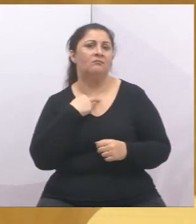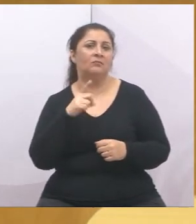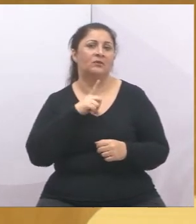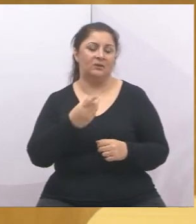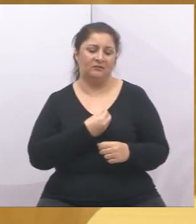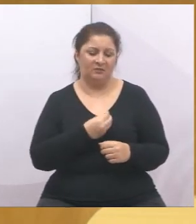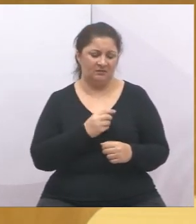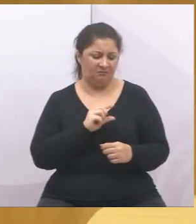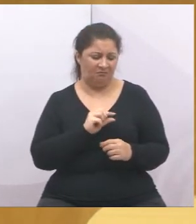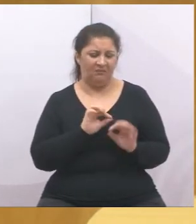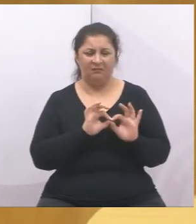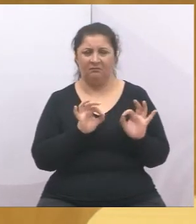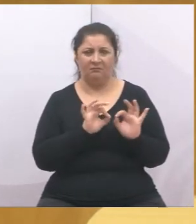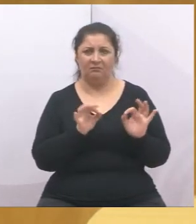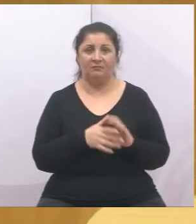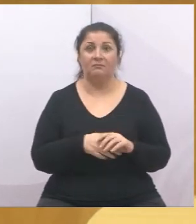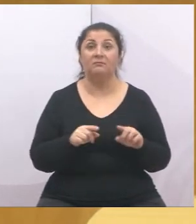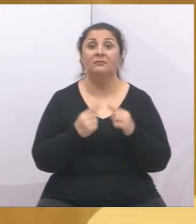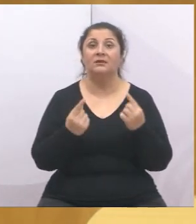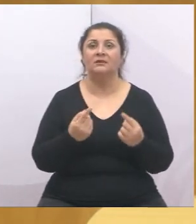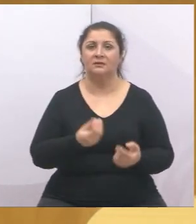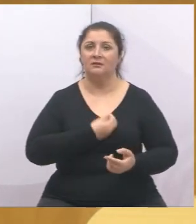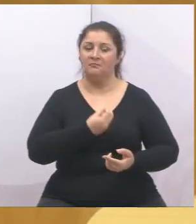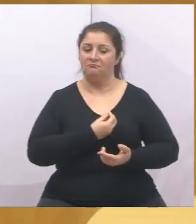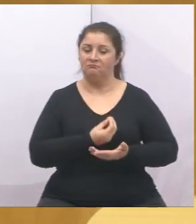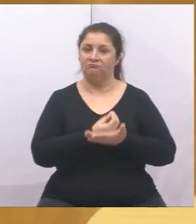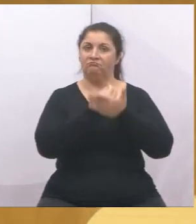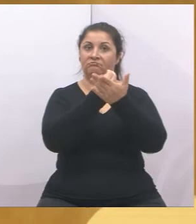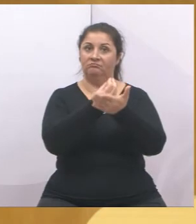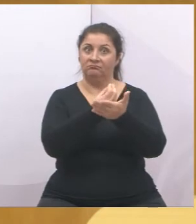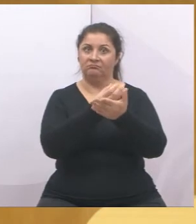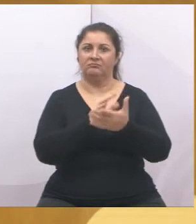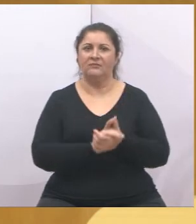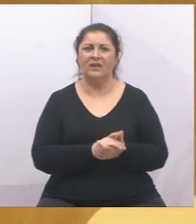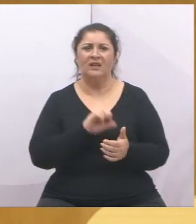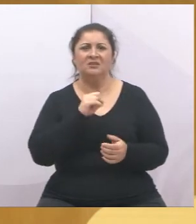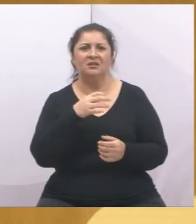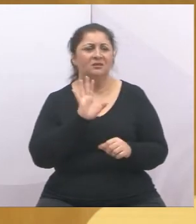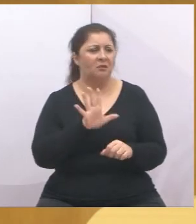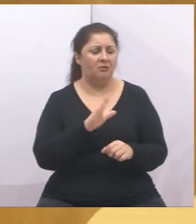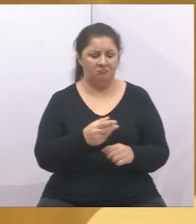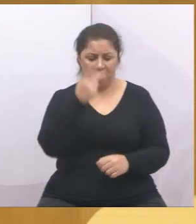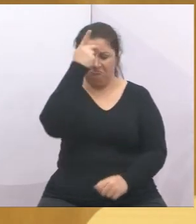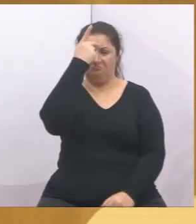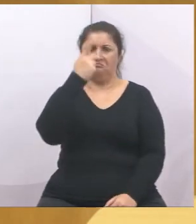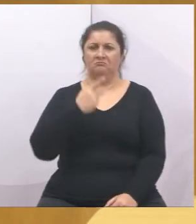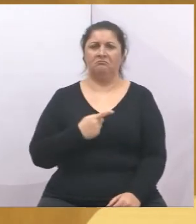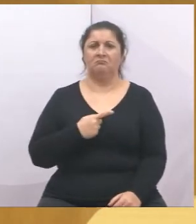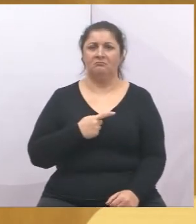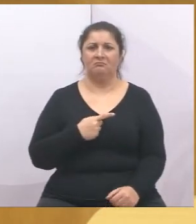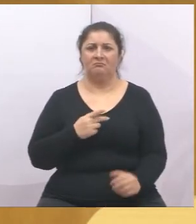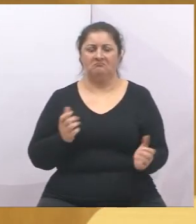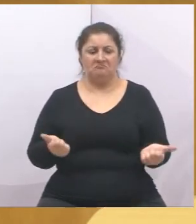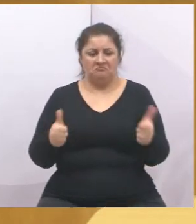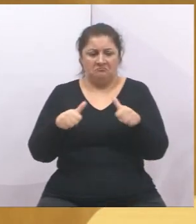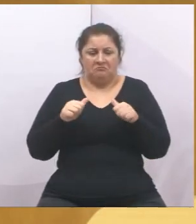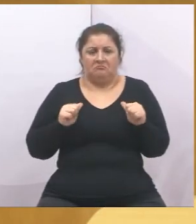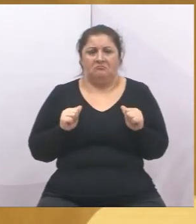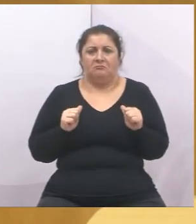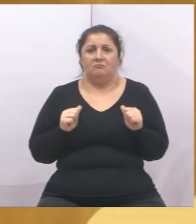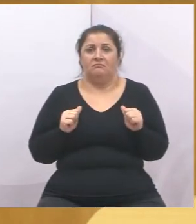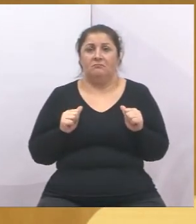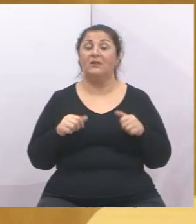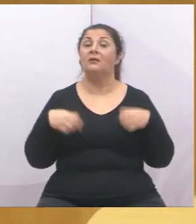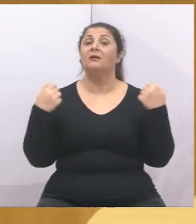seja pequena. É uma vida que se torna pequena quando ela é uma vida que só se apoia em si mesmo, fechada em si.